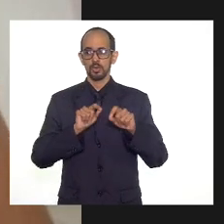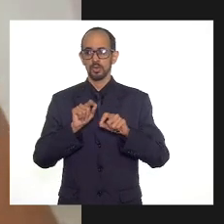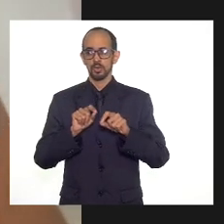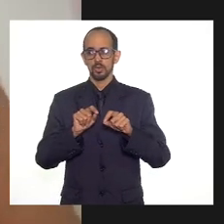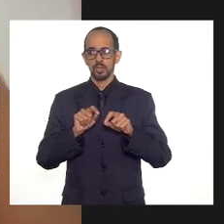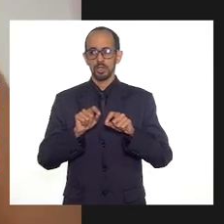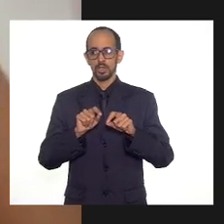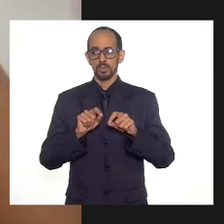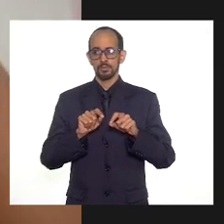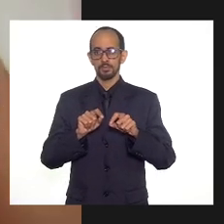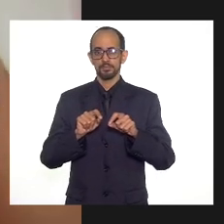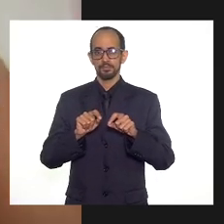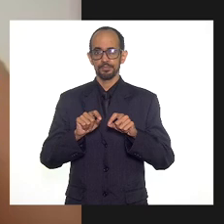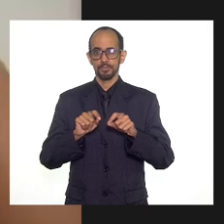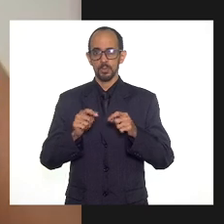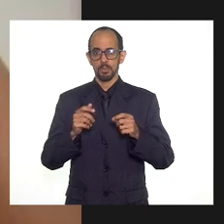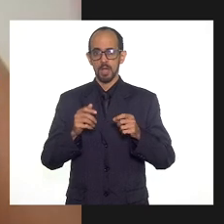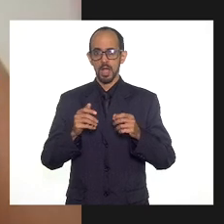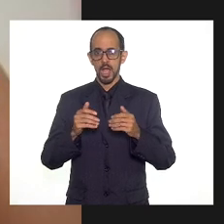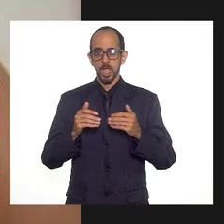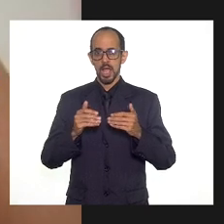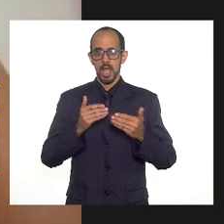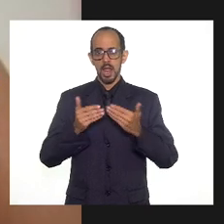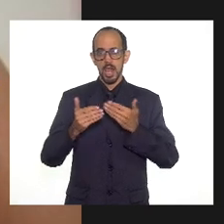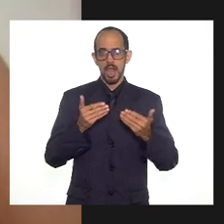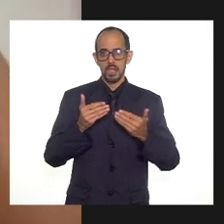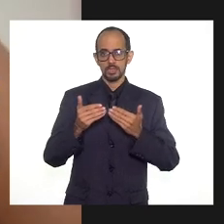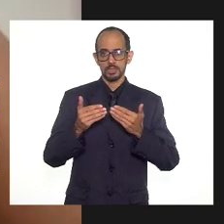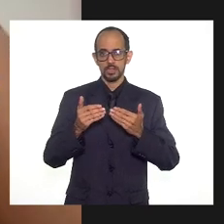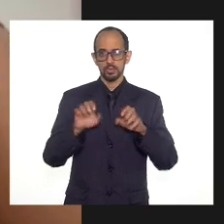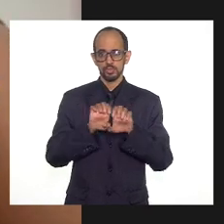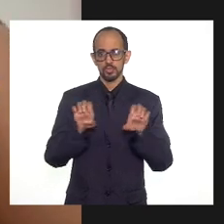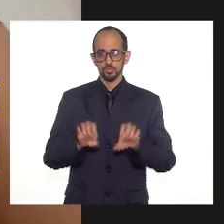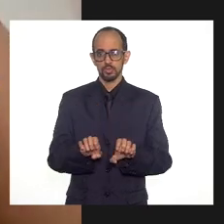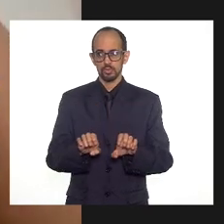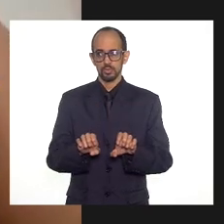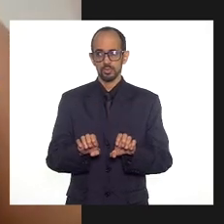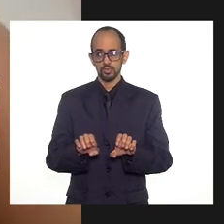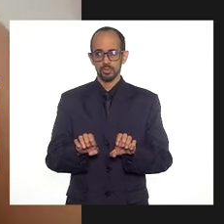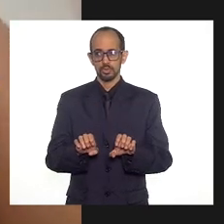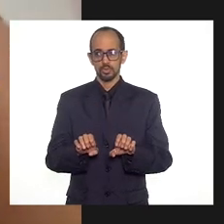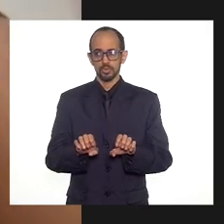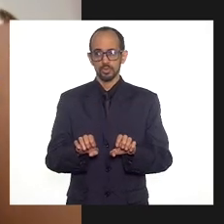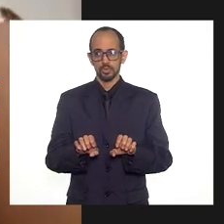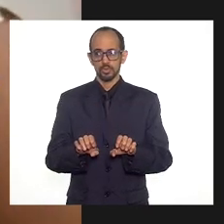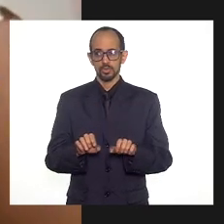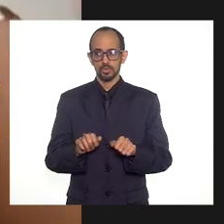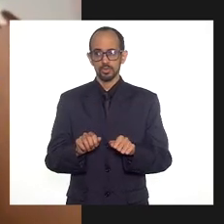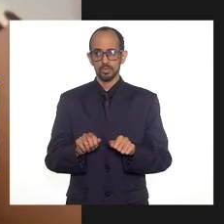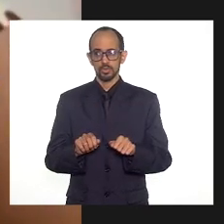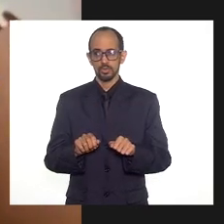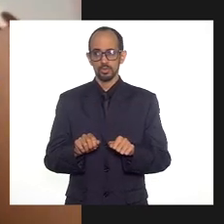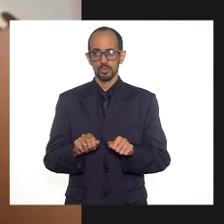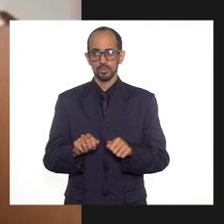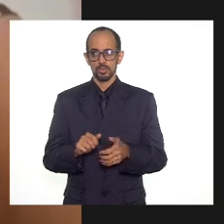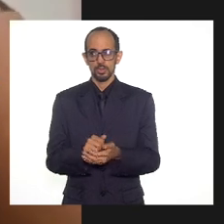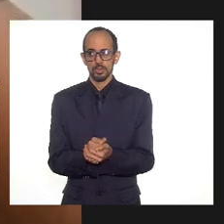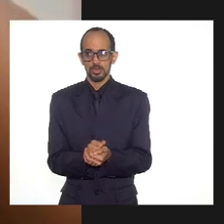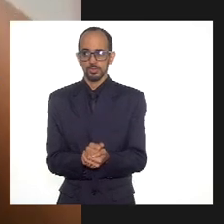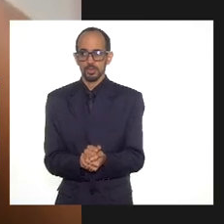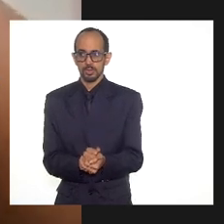uma correlação estruturante com relação às áreas sociais, porque elas não